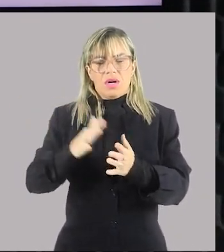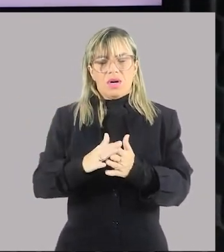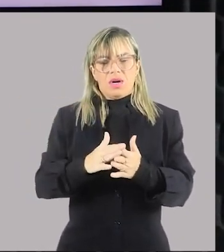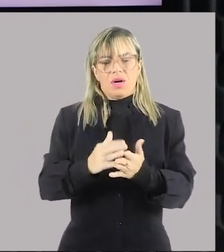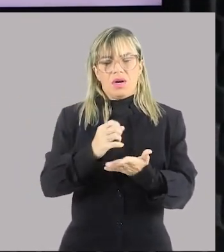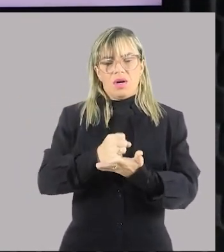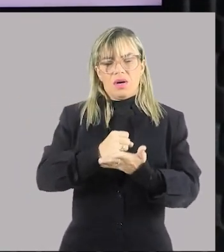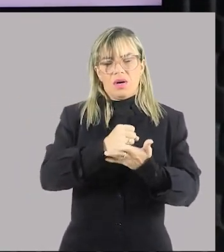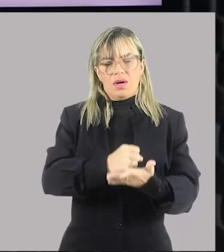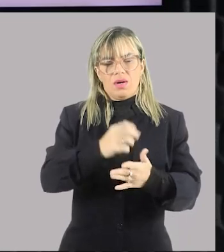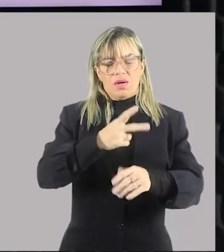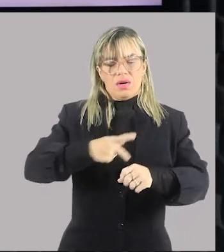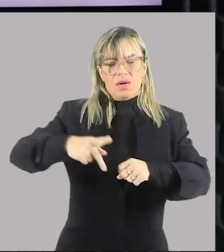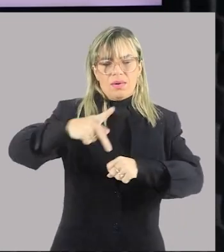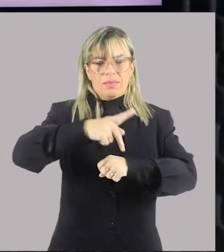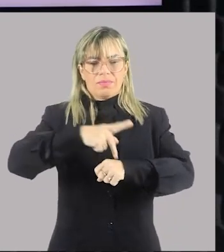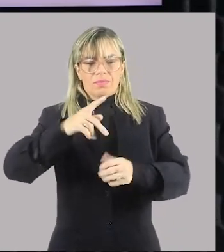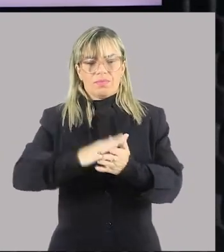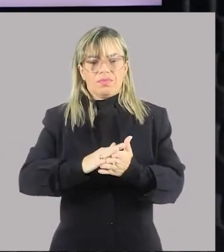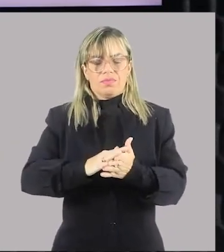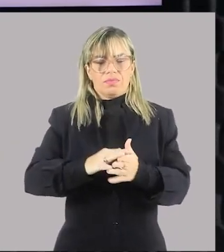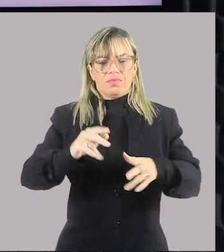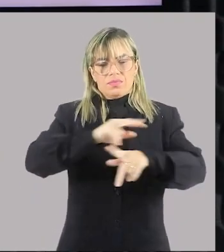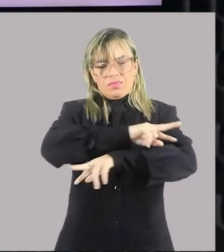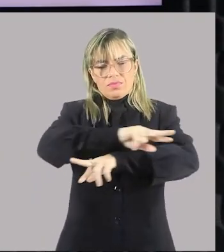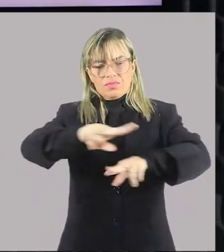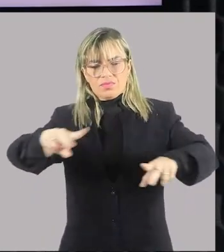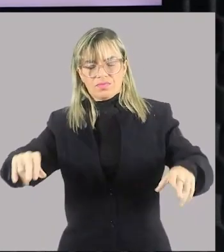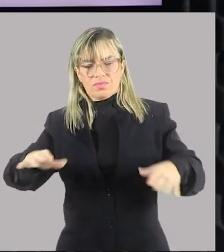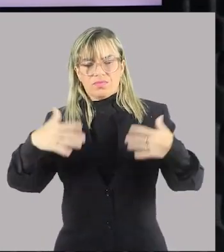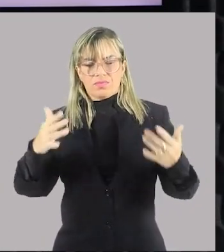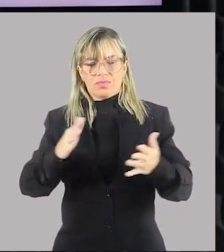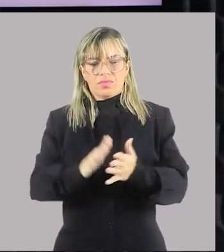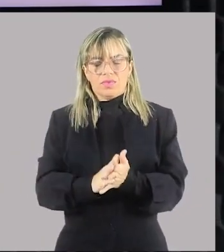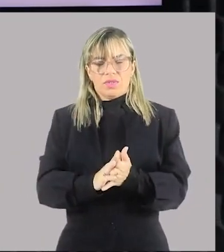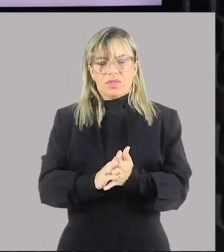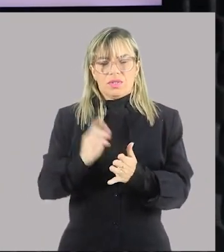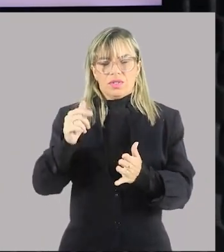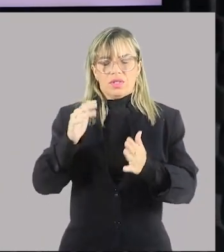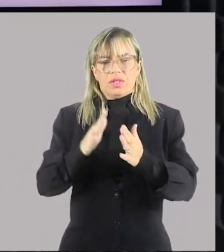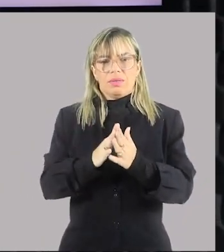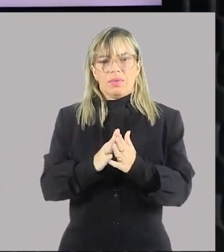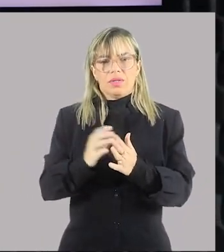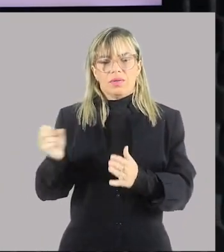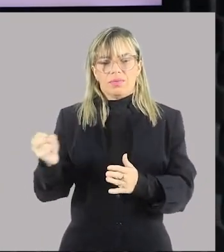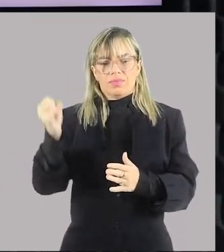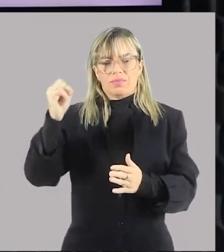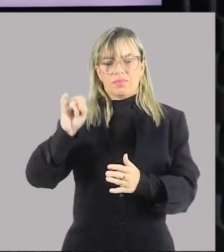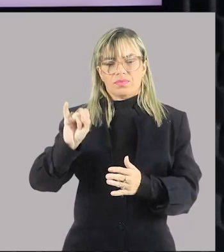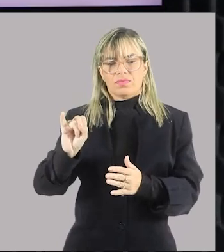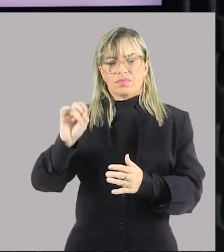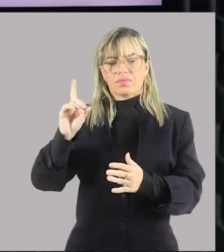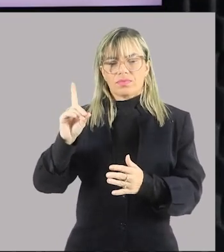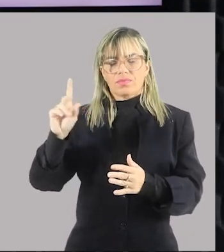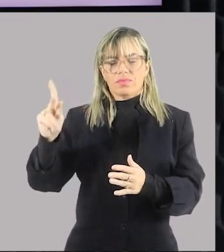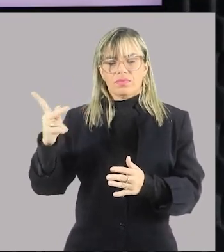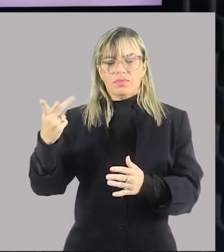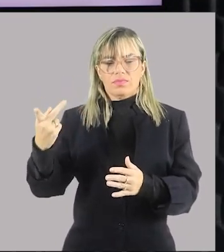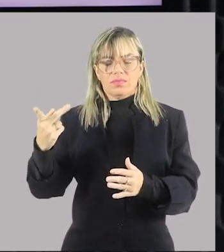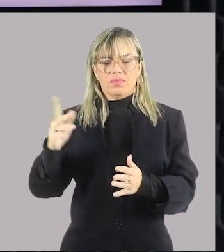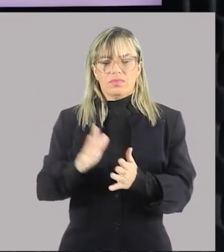país. São vários fatores. Lembram-se dos pilares do IDH. E quem são os pilares do IDH? Vamos lá